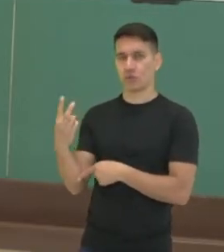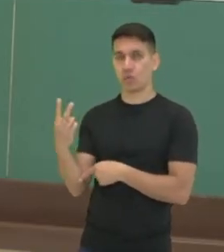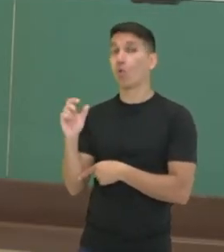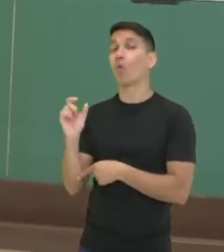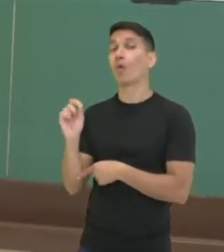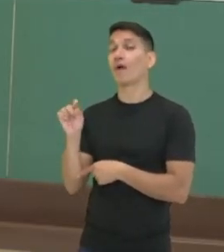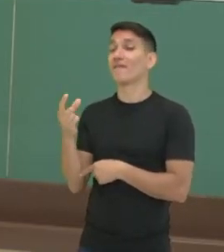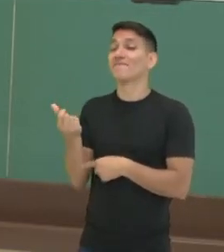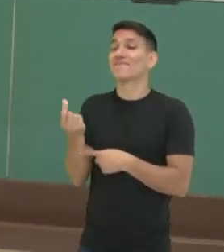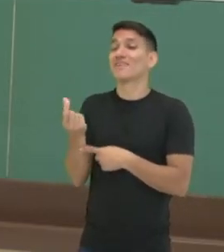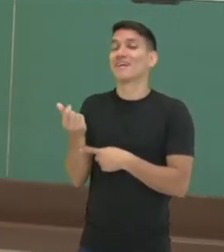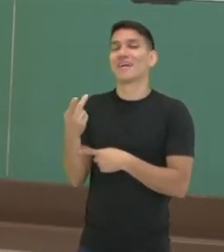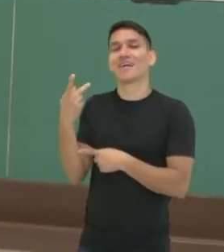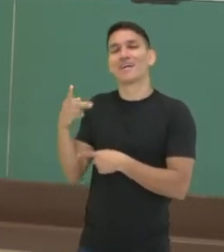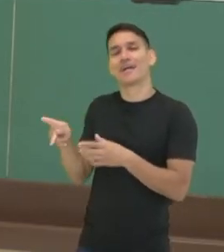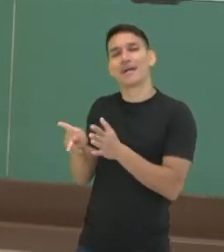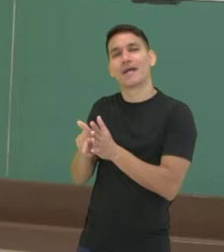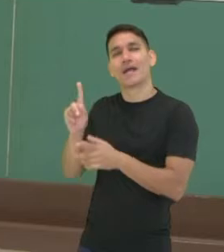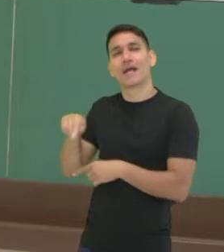a gente vê ali que custa R$